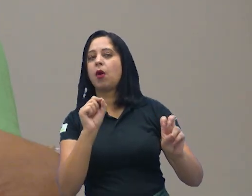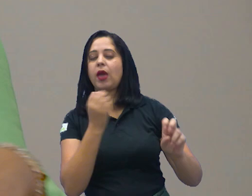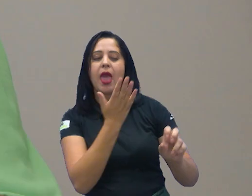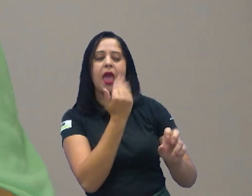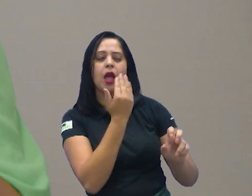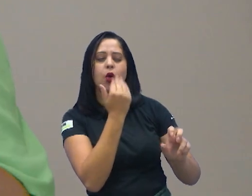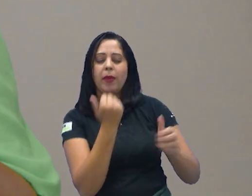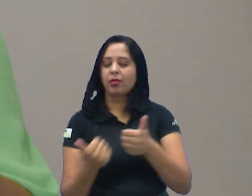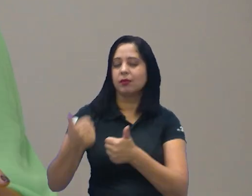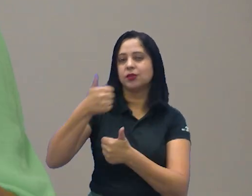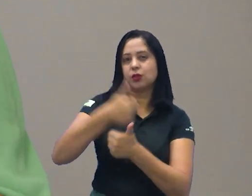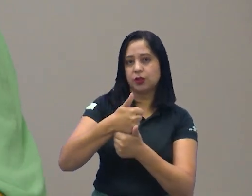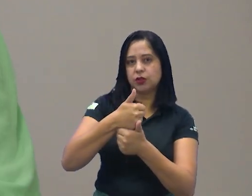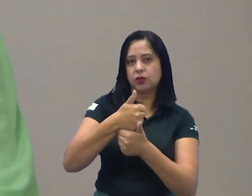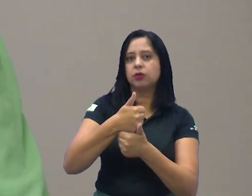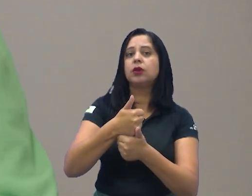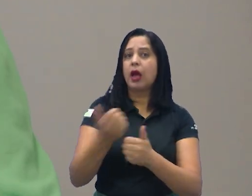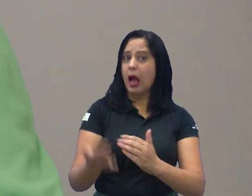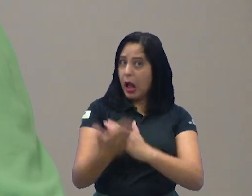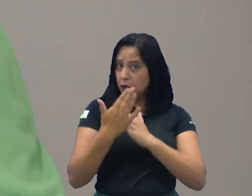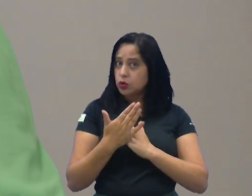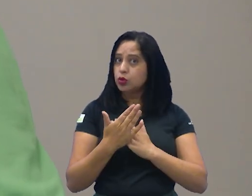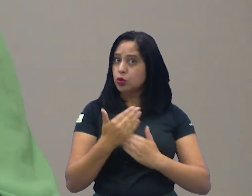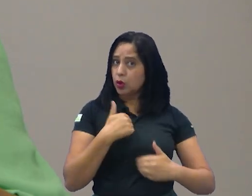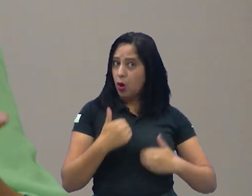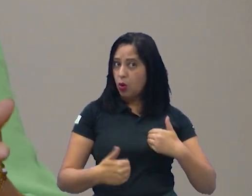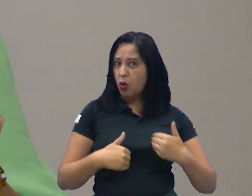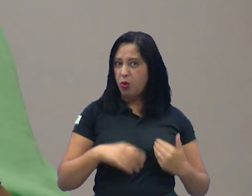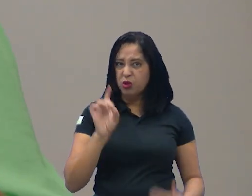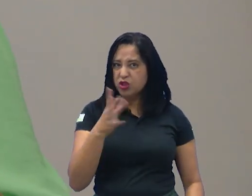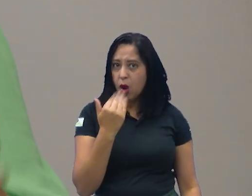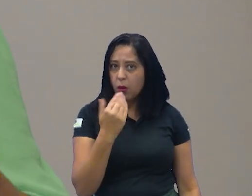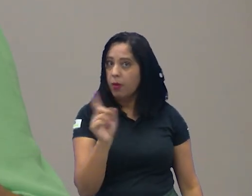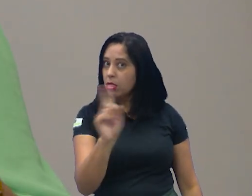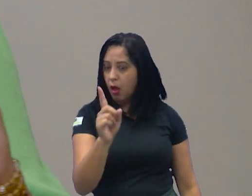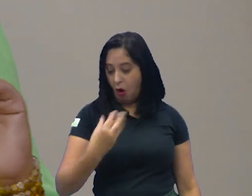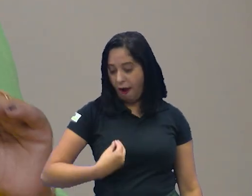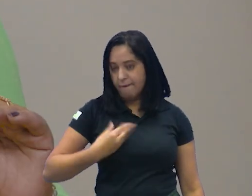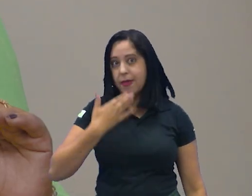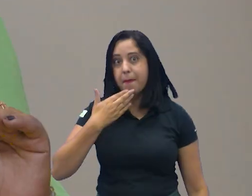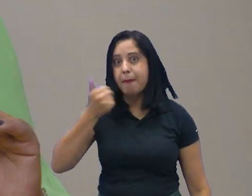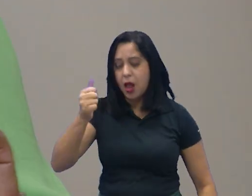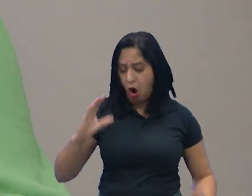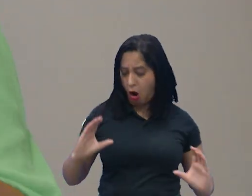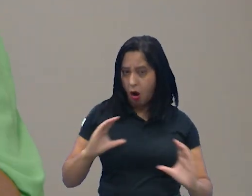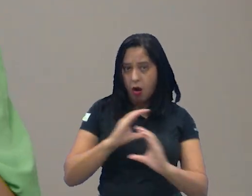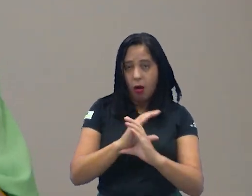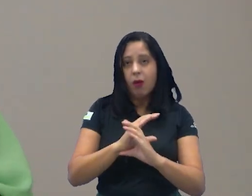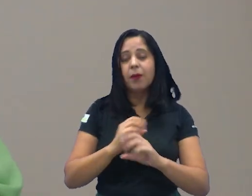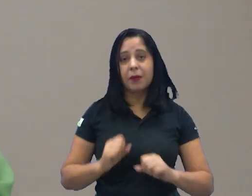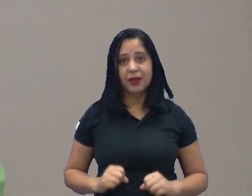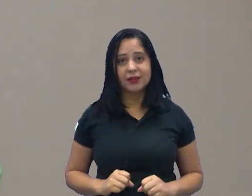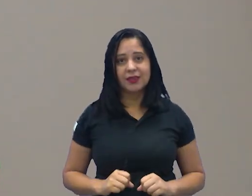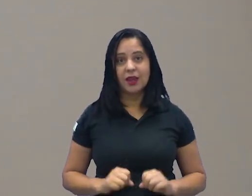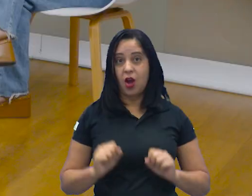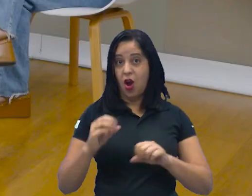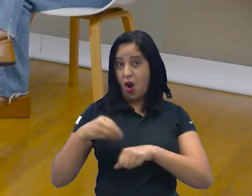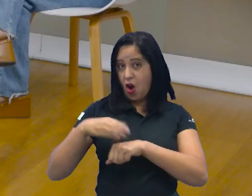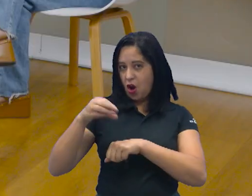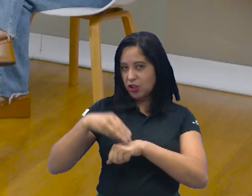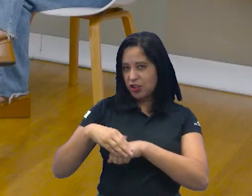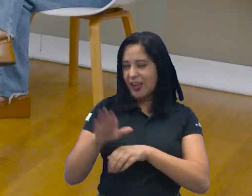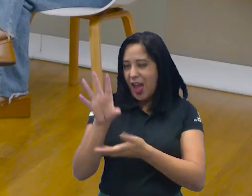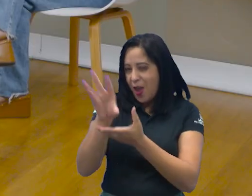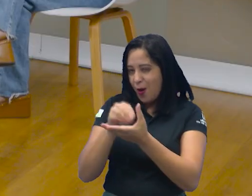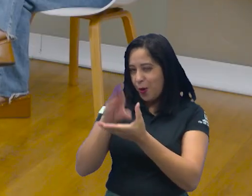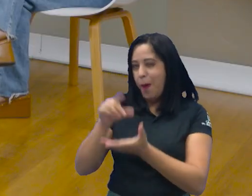a diferença. A diferença é enorme. E não é só na alimentação, não. É na qualidade de vida como um todo. Inclusive, essas dicas eu peguei lá no seu